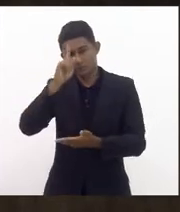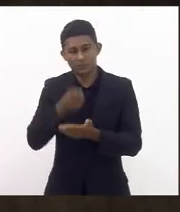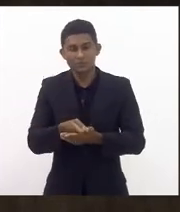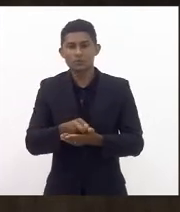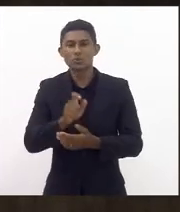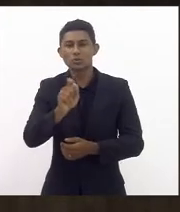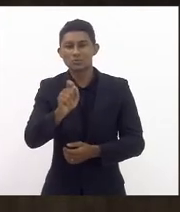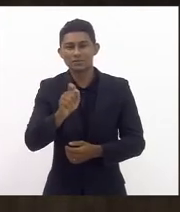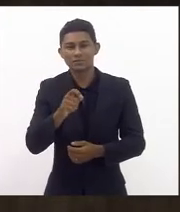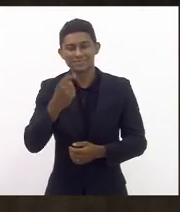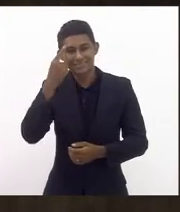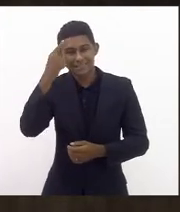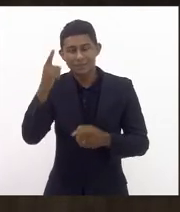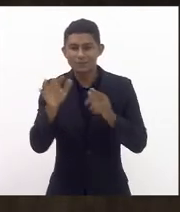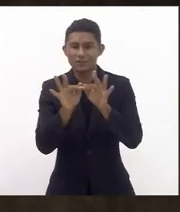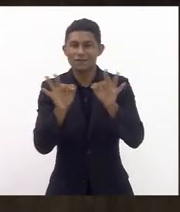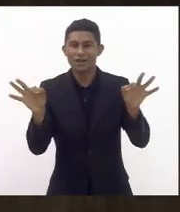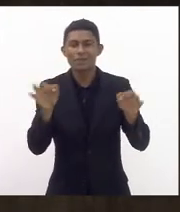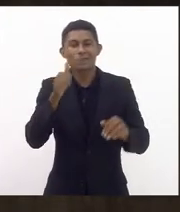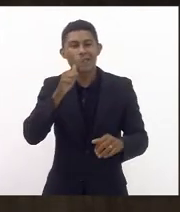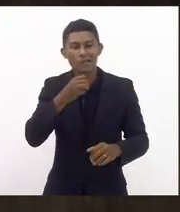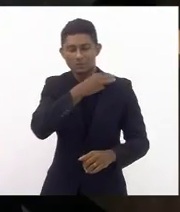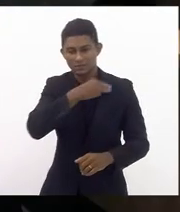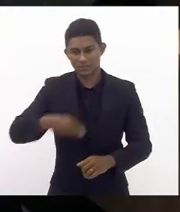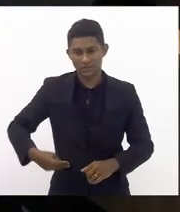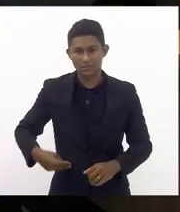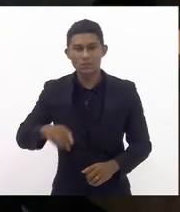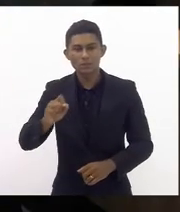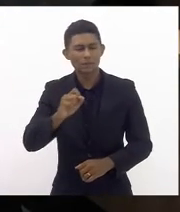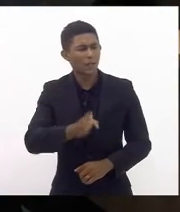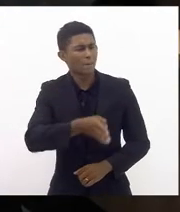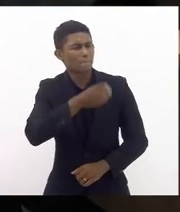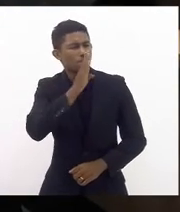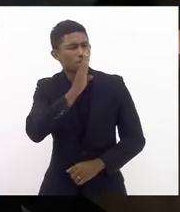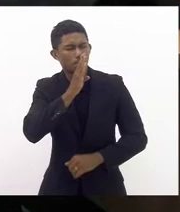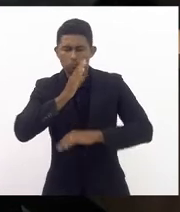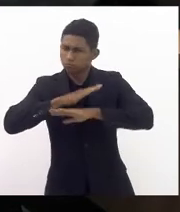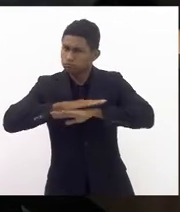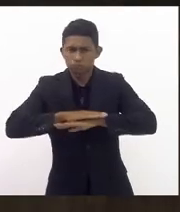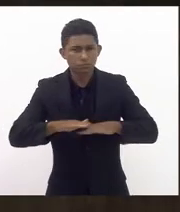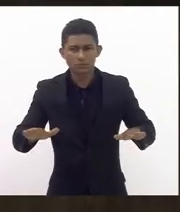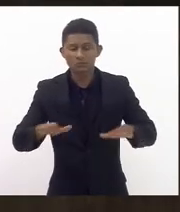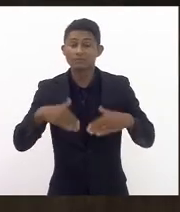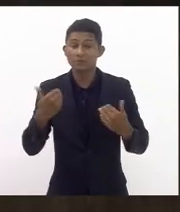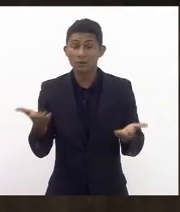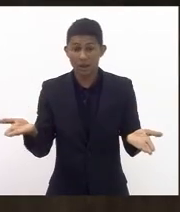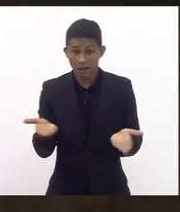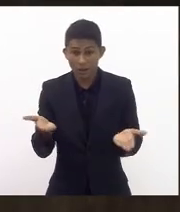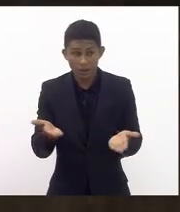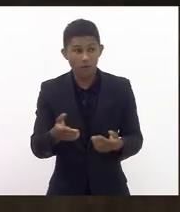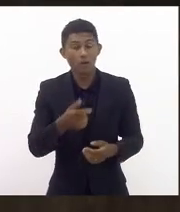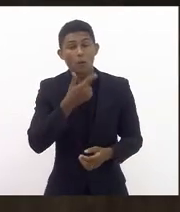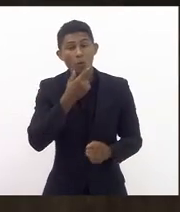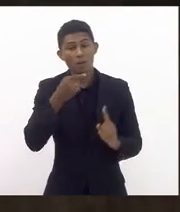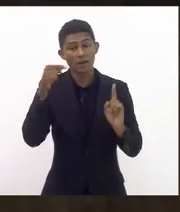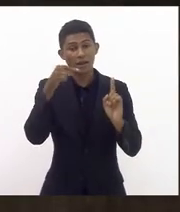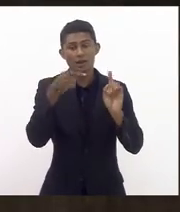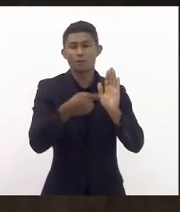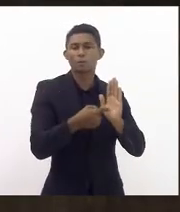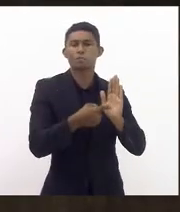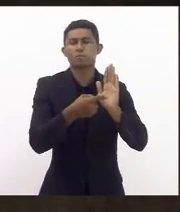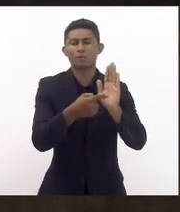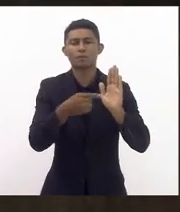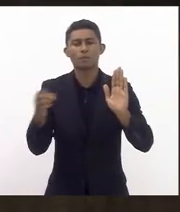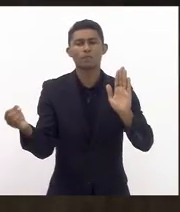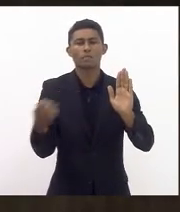e aquela célebre frase da ministra Carmen Lúcia, que o cala-boca já morreu. Então, assim, e ele agora lançou, André, ele lançou uma nova